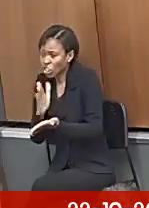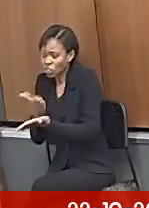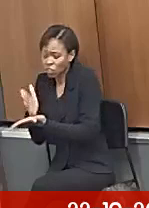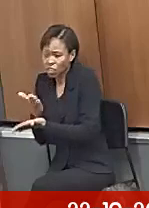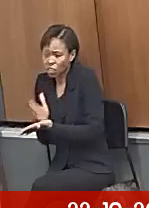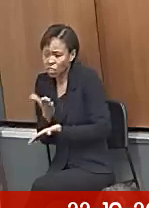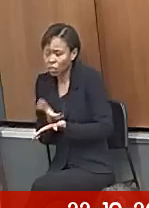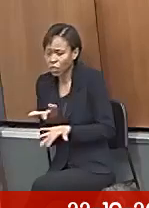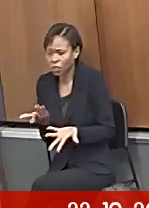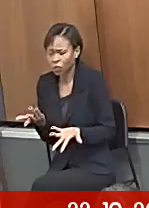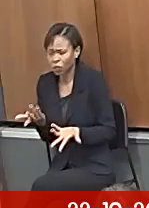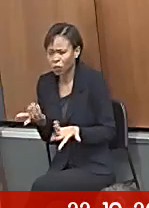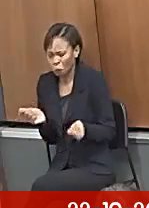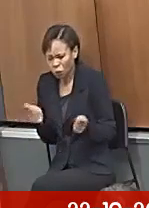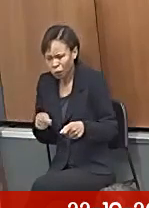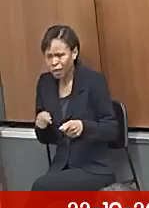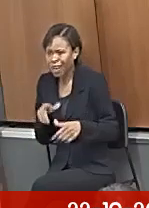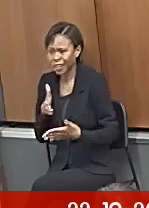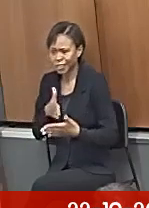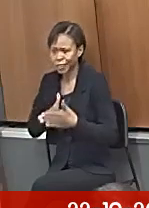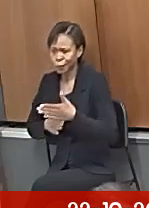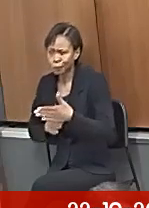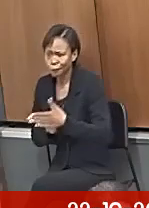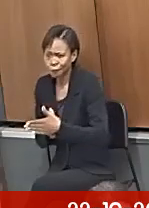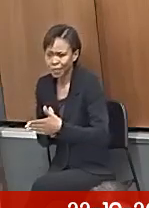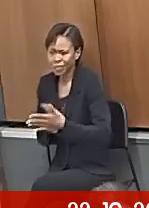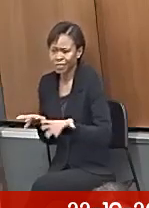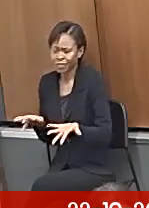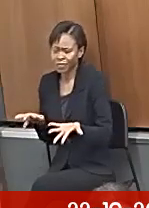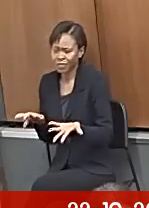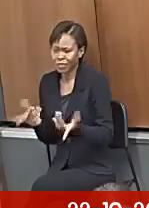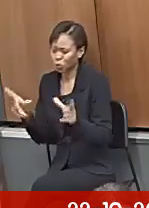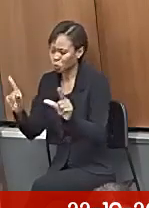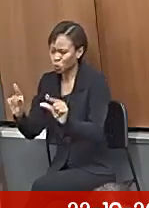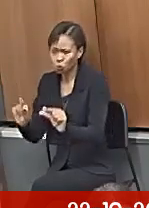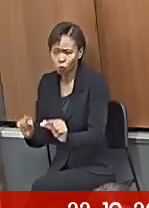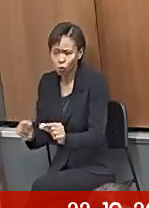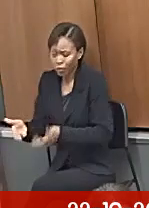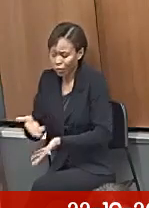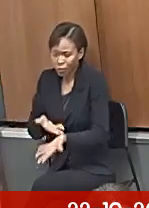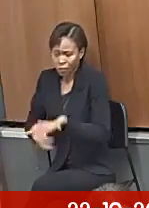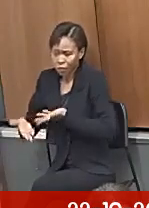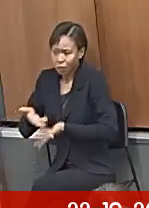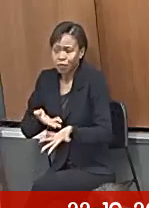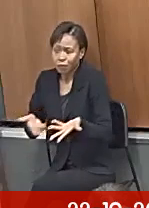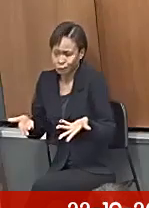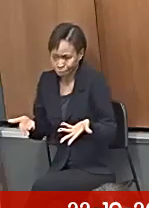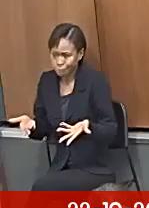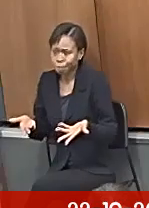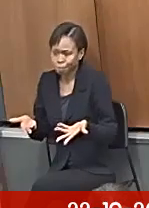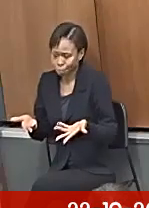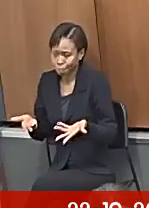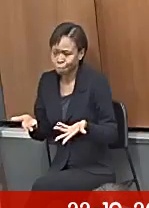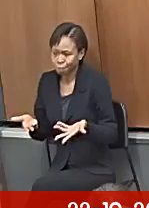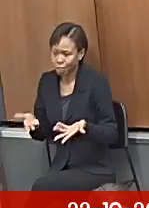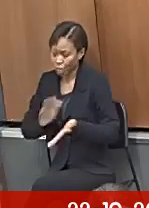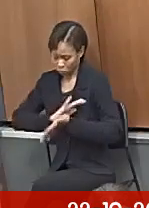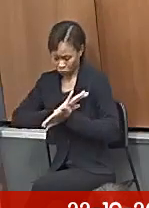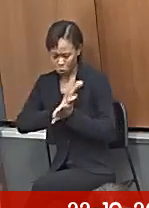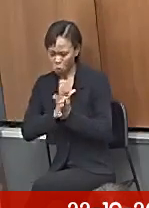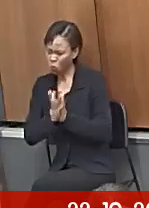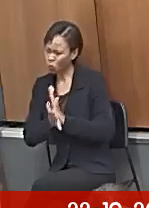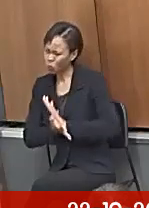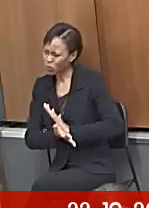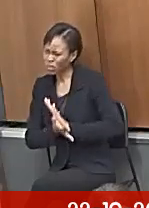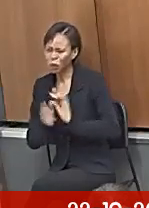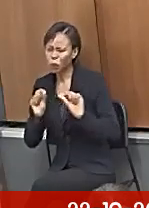estar no mundo, e aí a gente limita, empobrece e reduz a convivência? O preconceito sustenta a crença de que os alunos